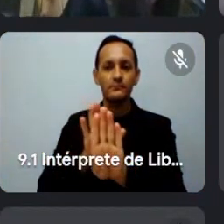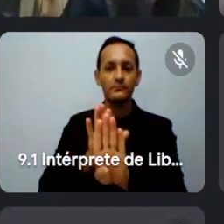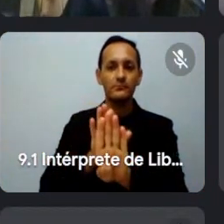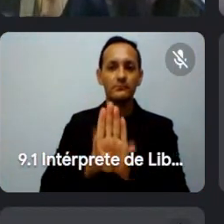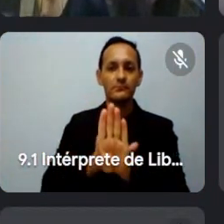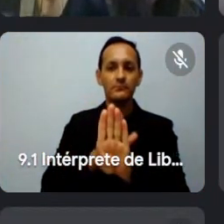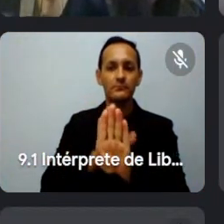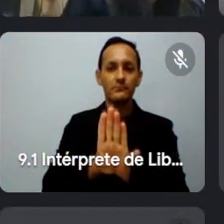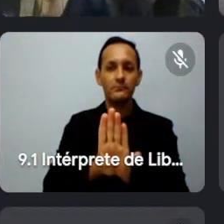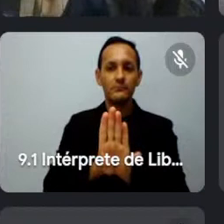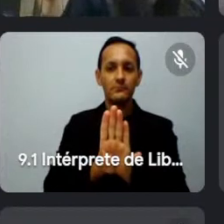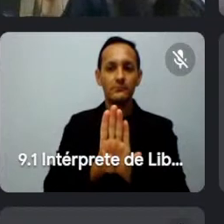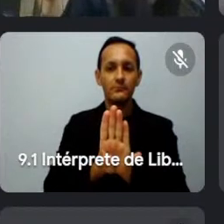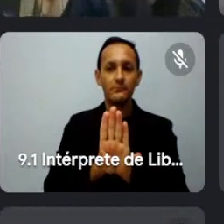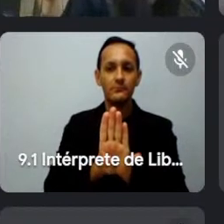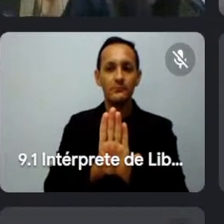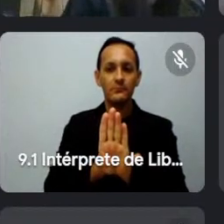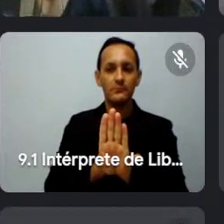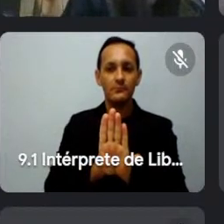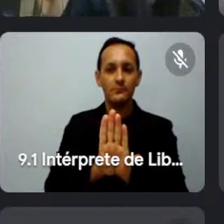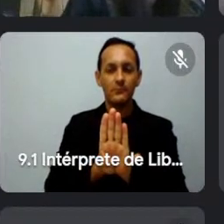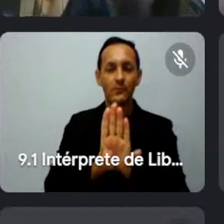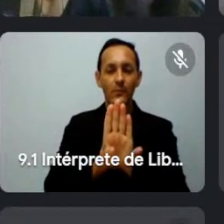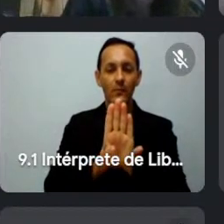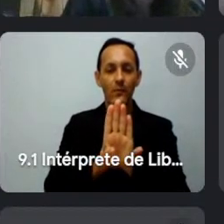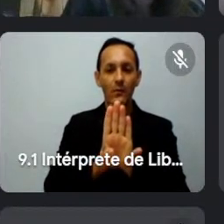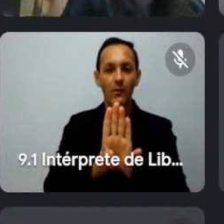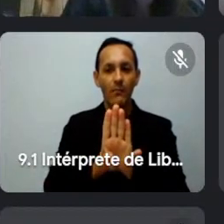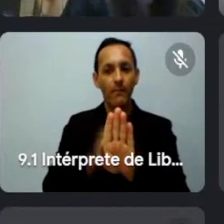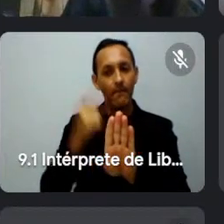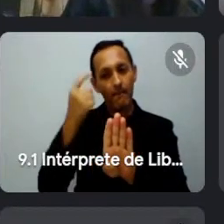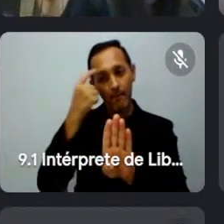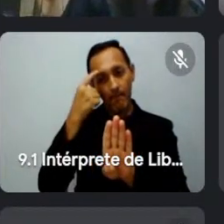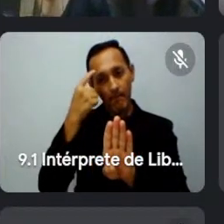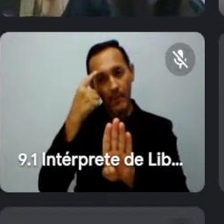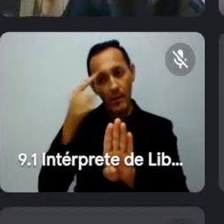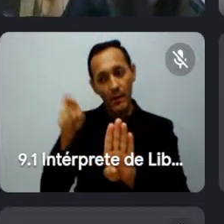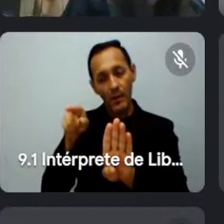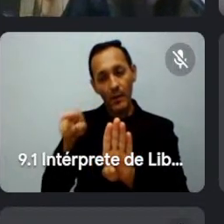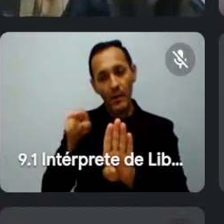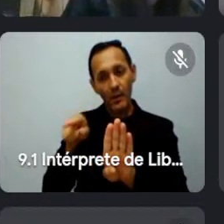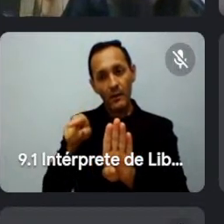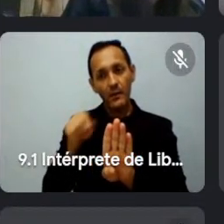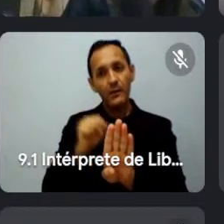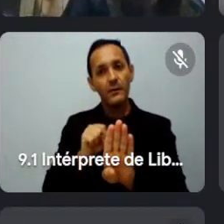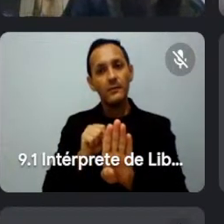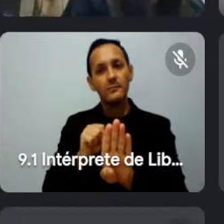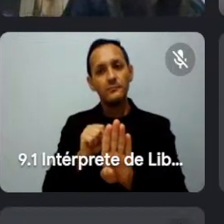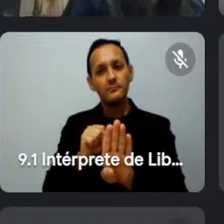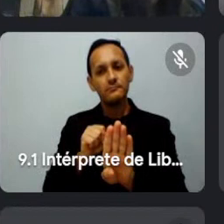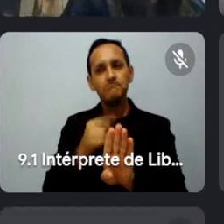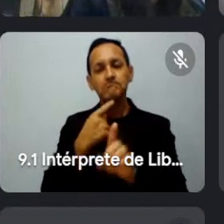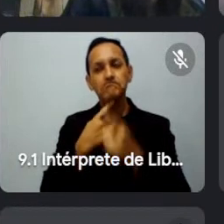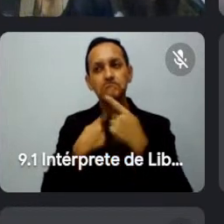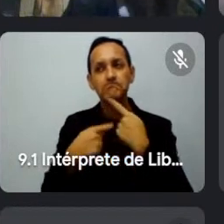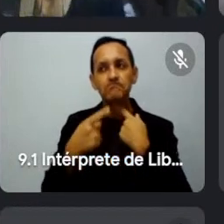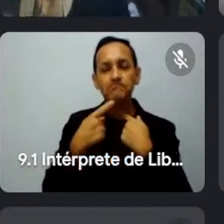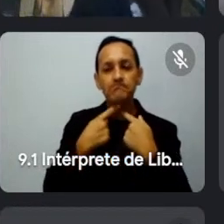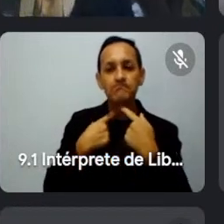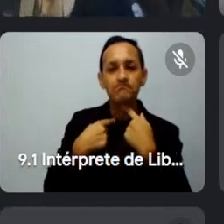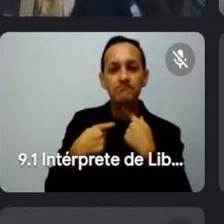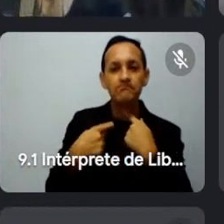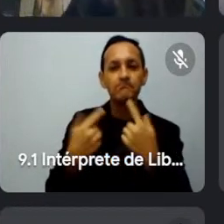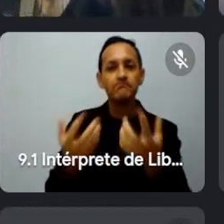juízo é comum do povo a gente imaginar que geralmente ela para desejar se né